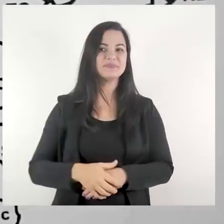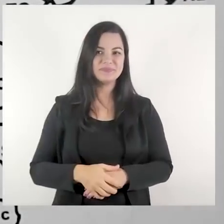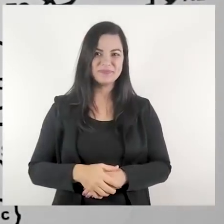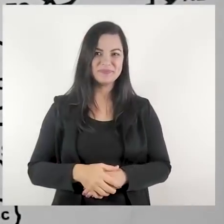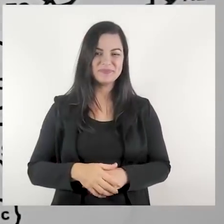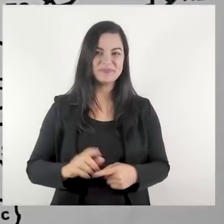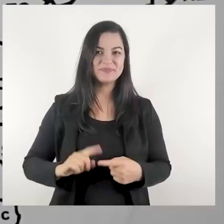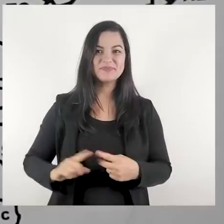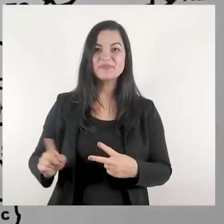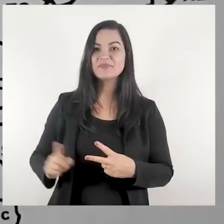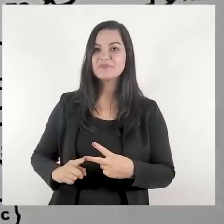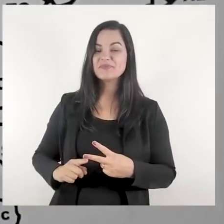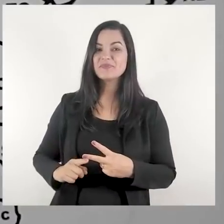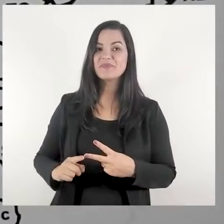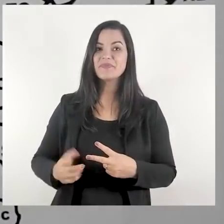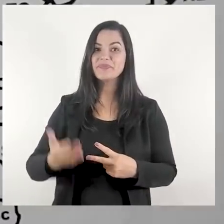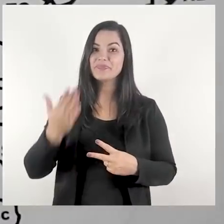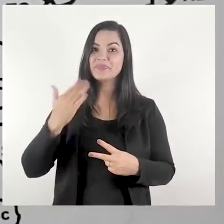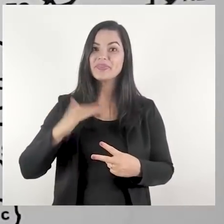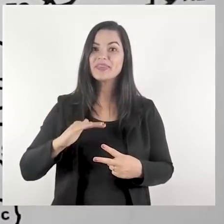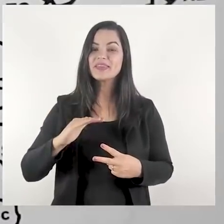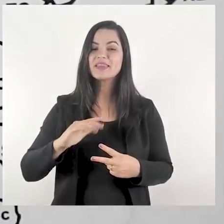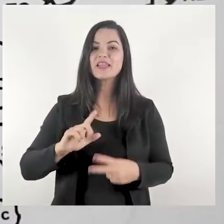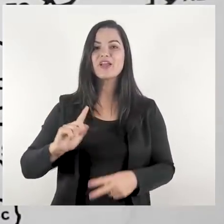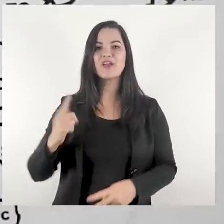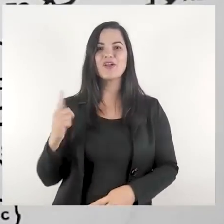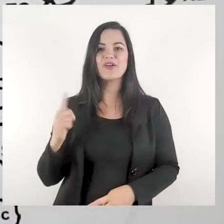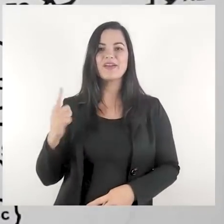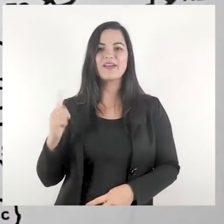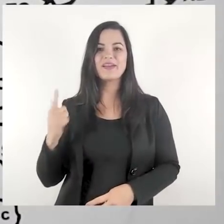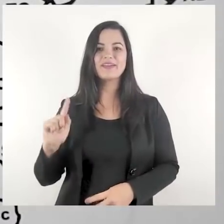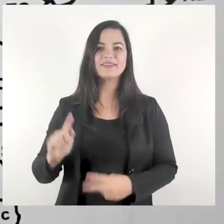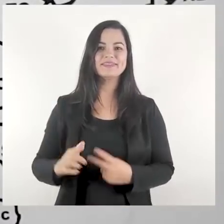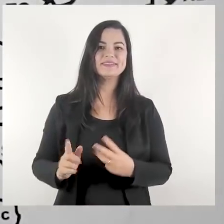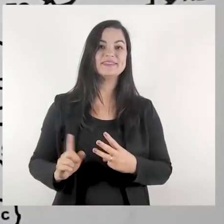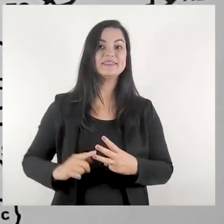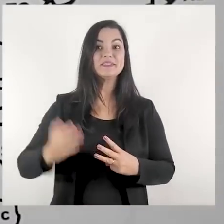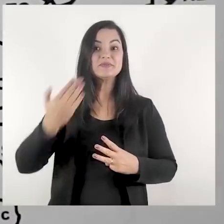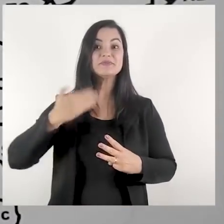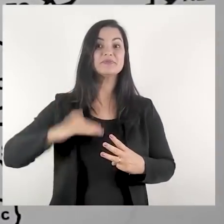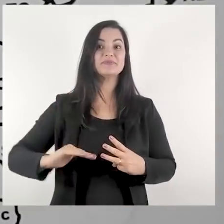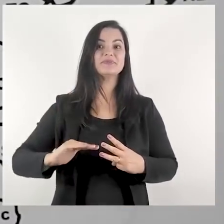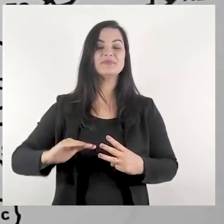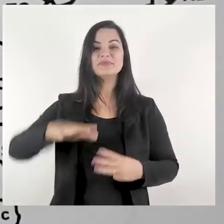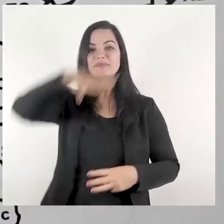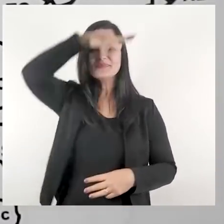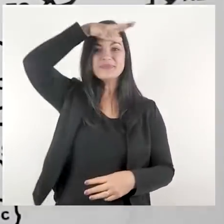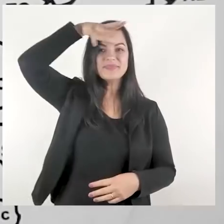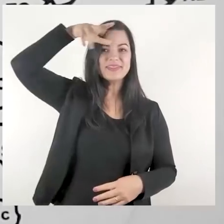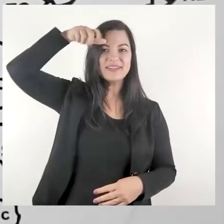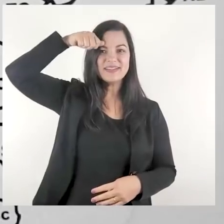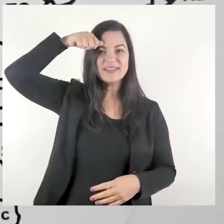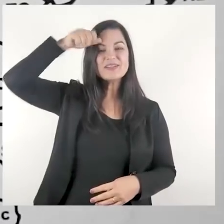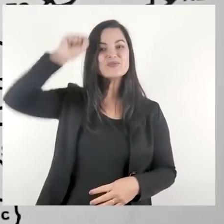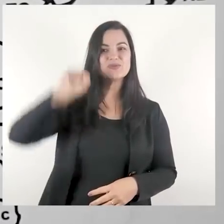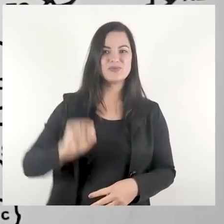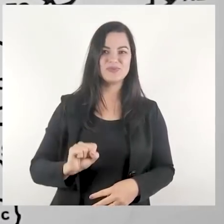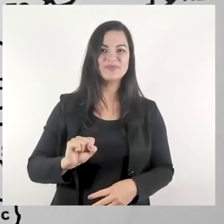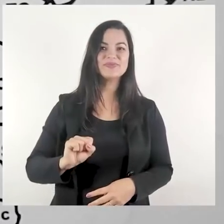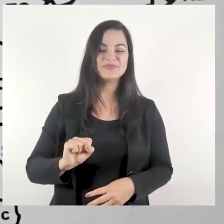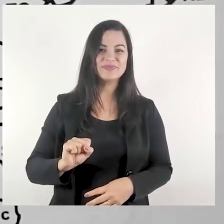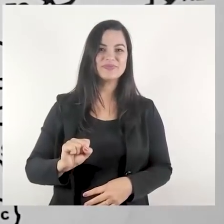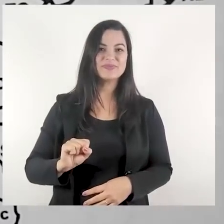cima. Depois aqui nós temos Goiás. E aqui embaixo, Mato Grosso do